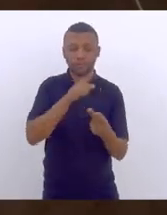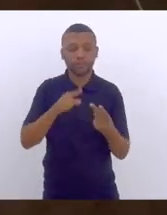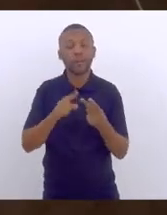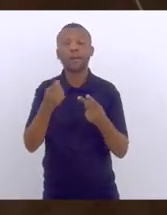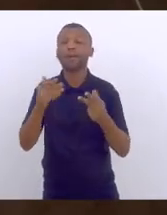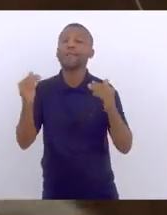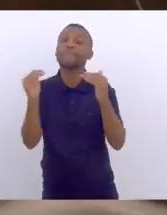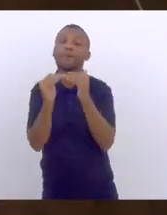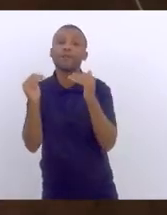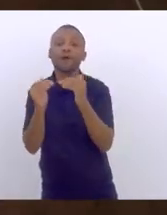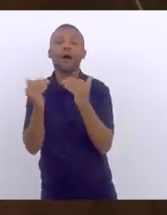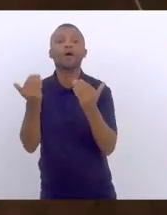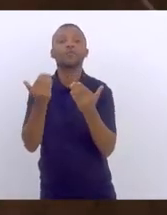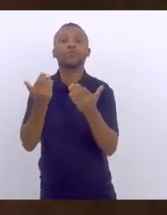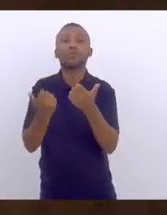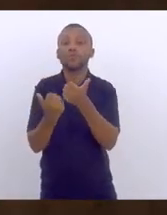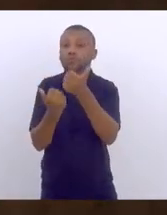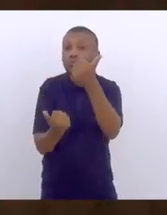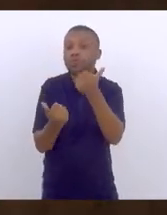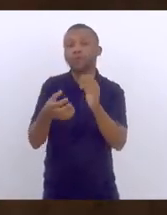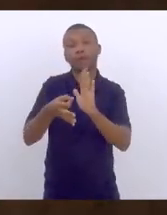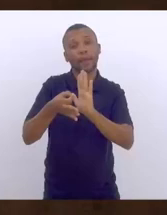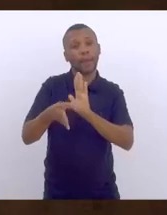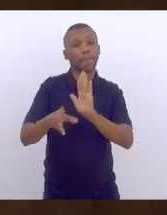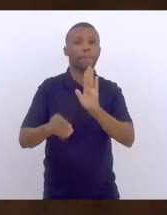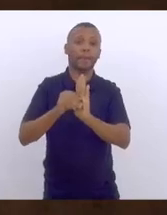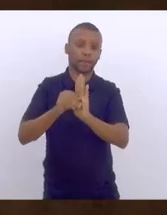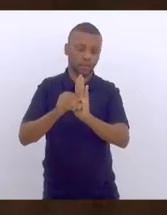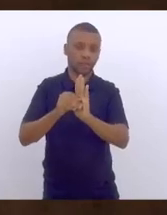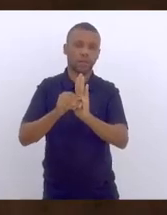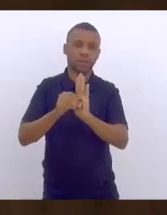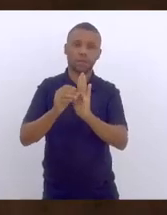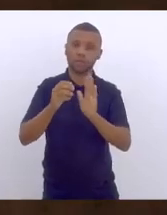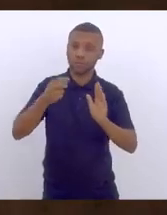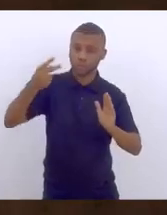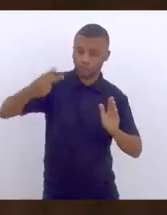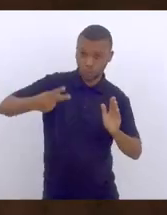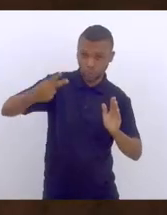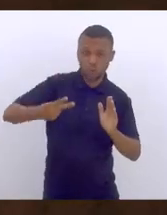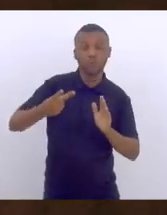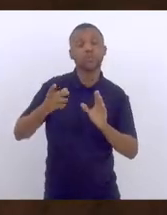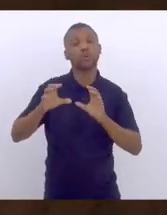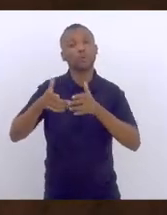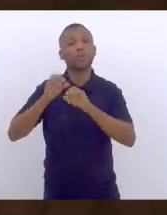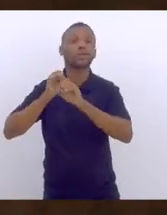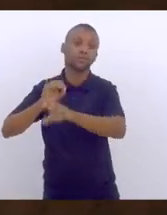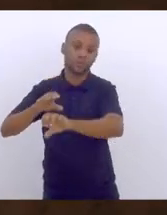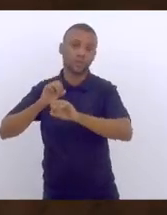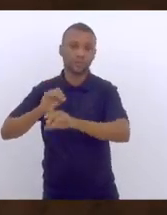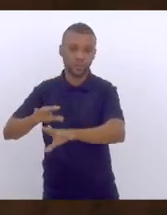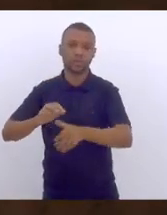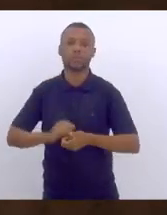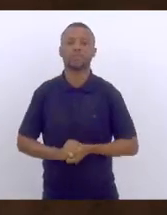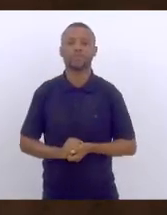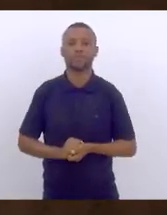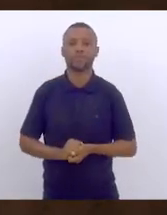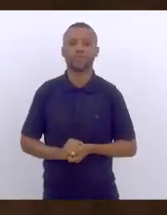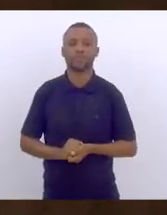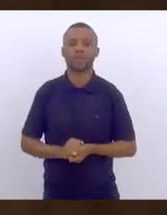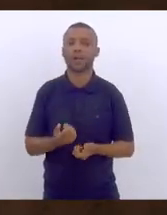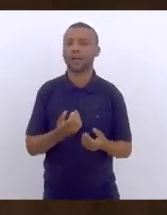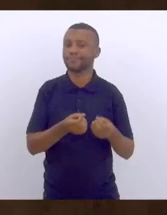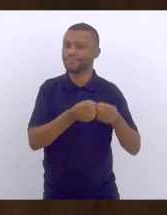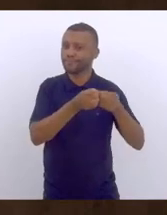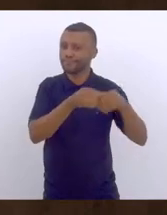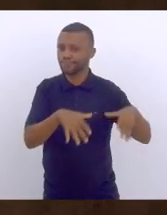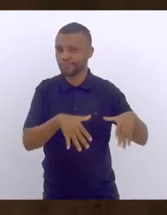aglutinativa às emendas 2 da Comissão de Saúde e 2 da Comissão de Educação. Prejudicadas as emendas